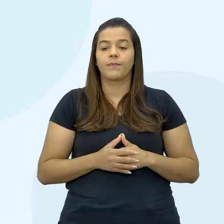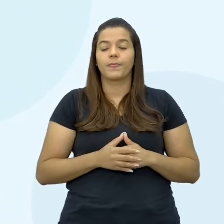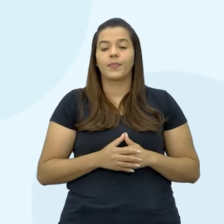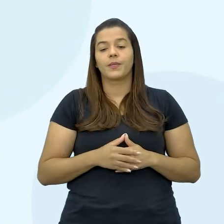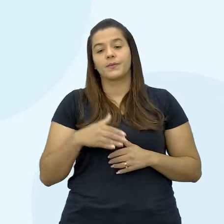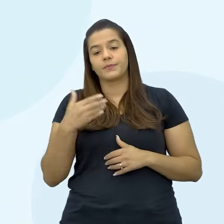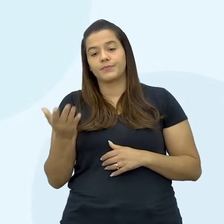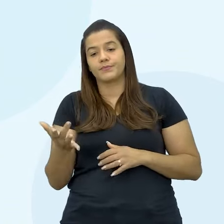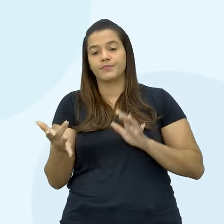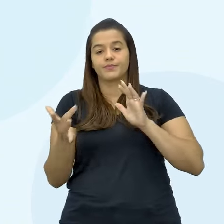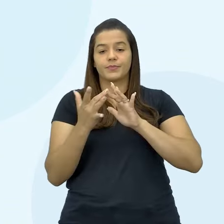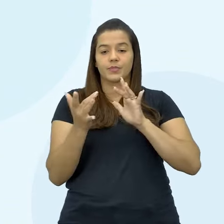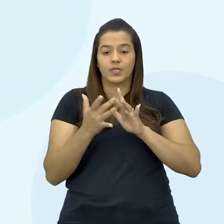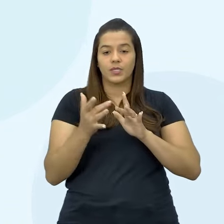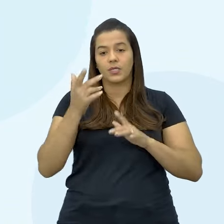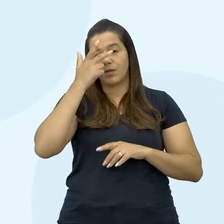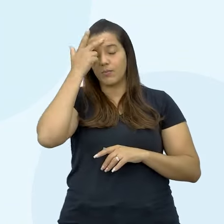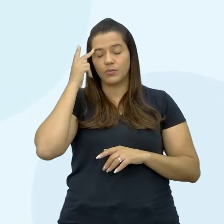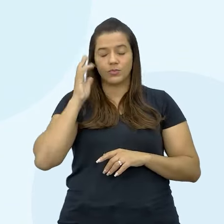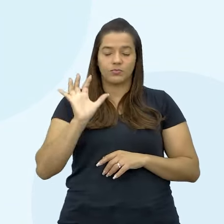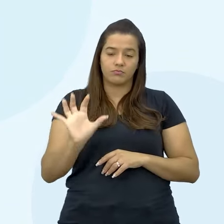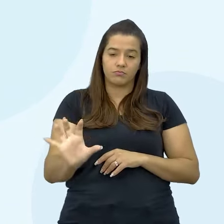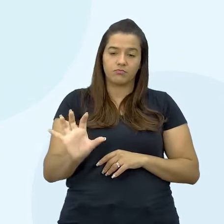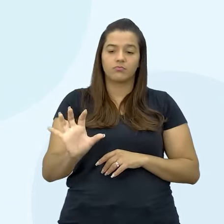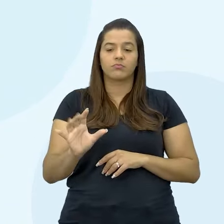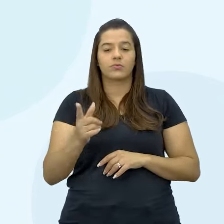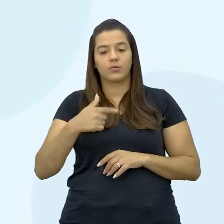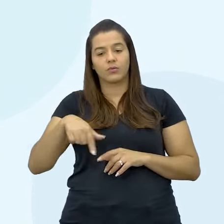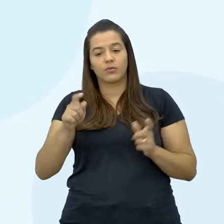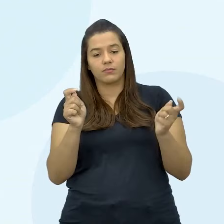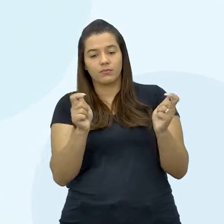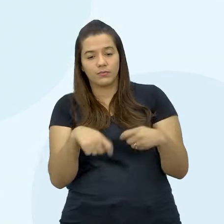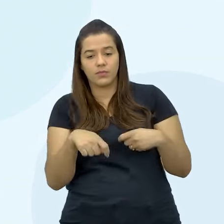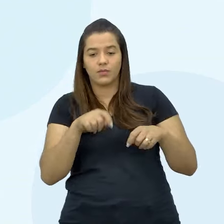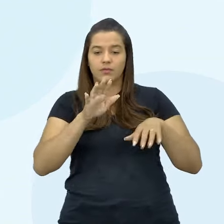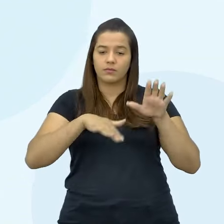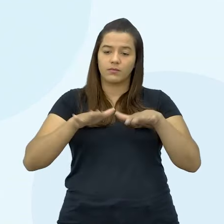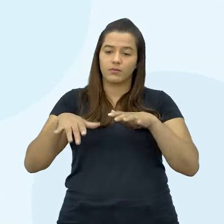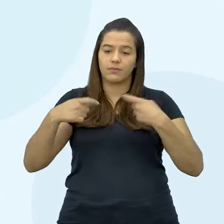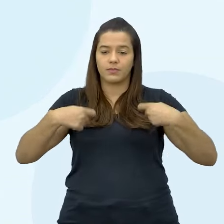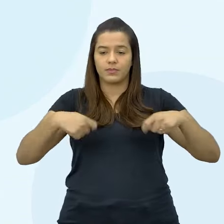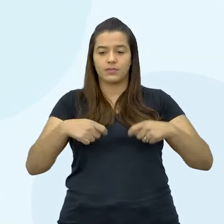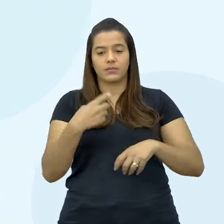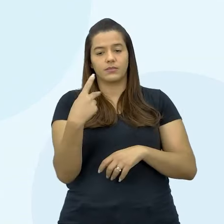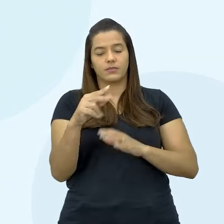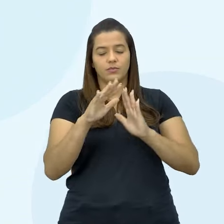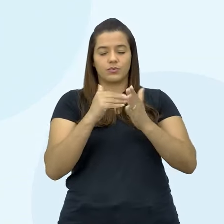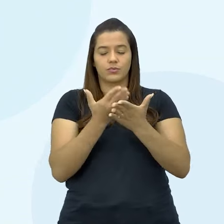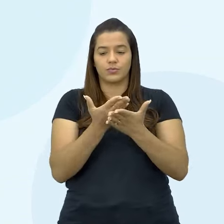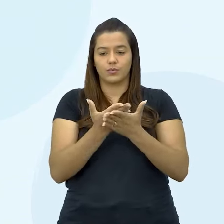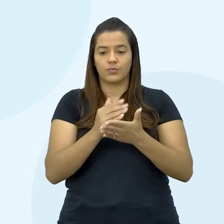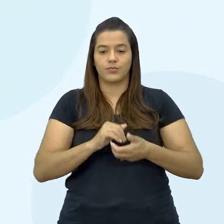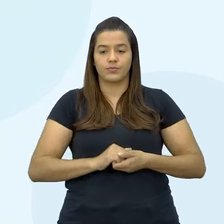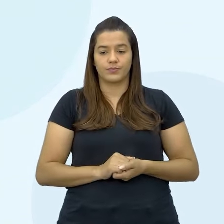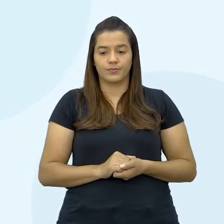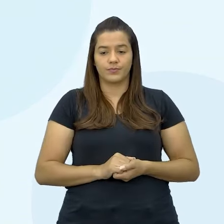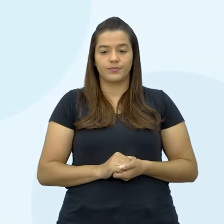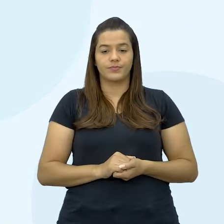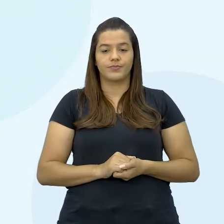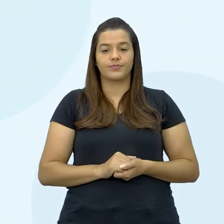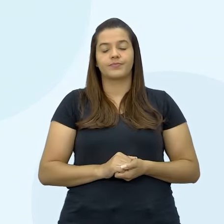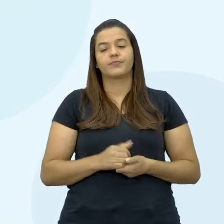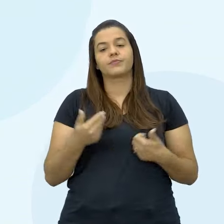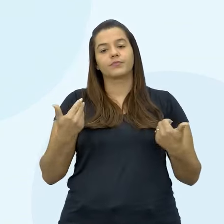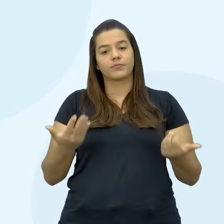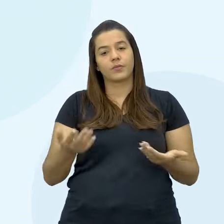seja para atender a uma característica específica de acordo com as possibilidades e necessidades locais. Pessoal, então, lembra